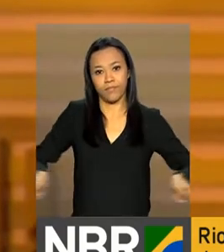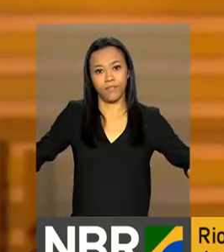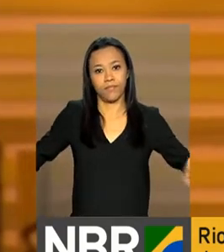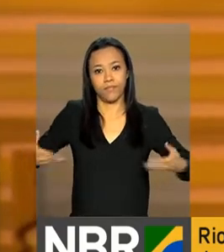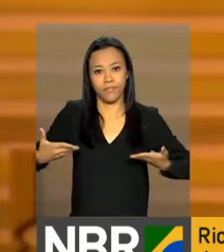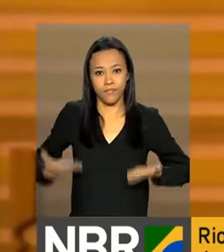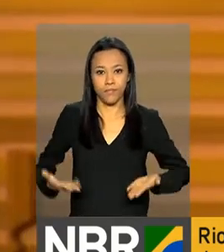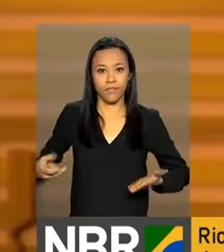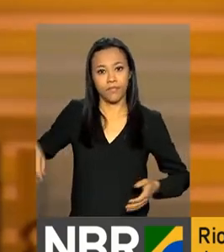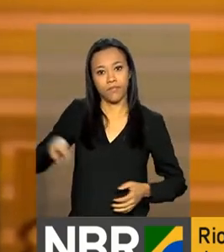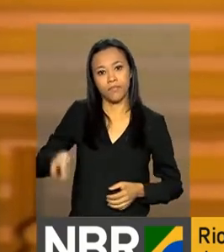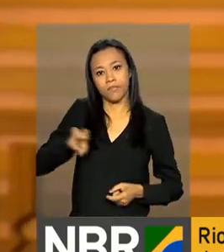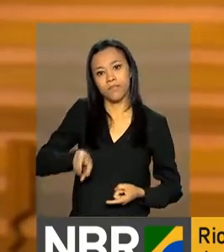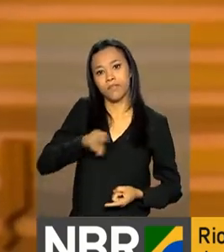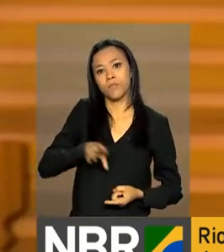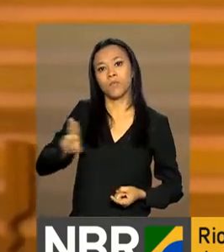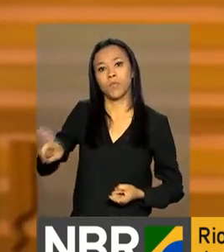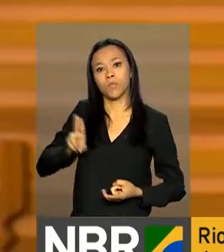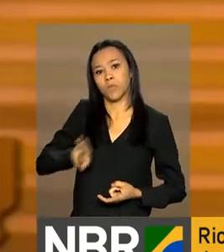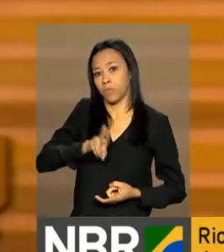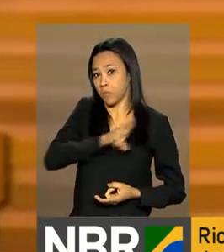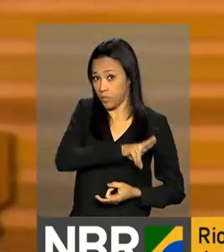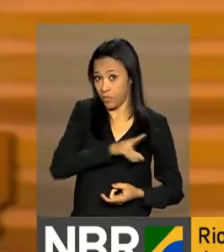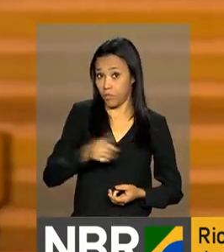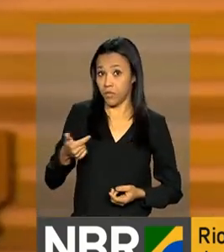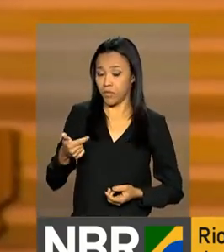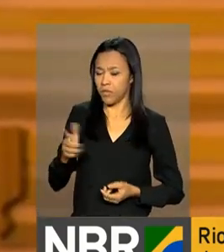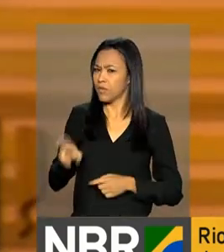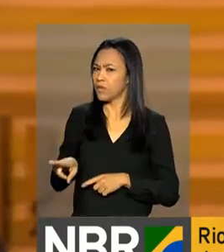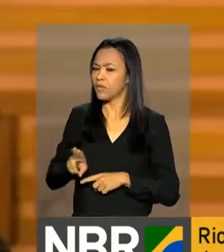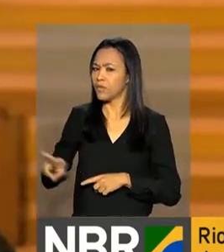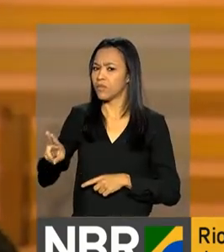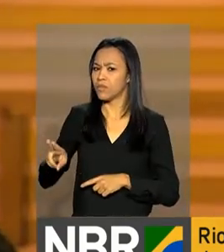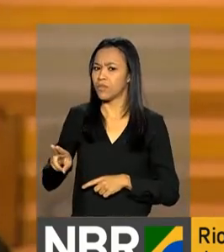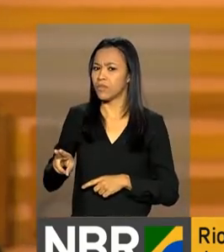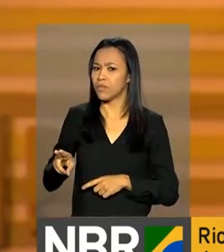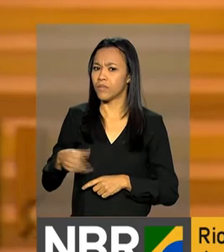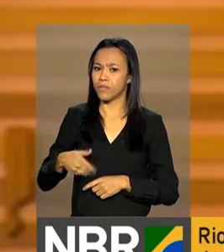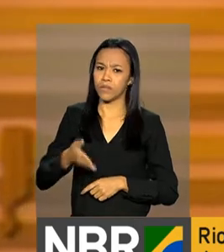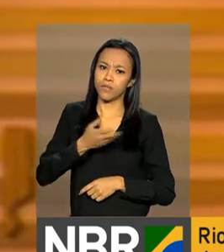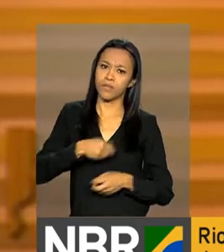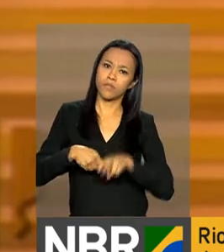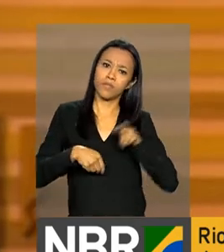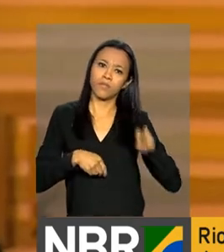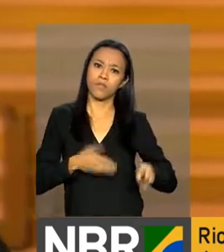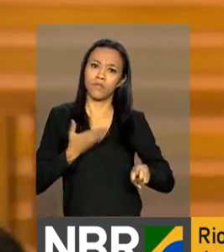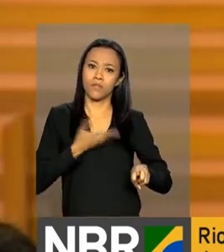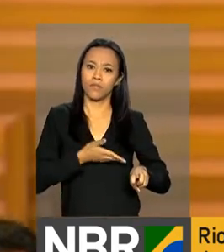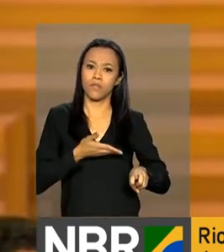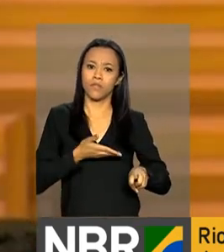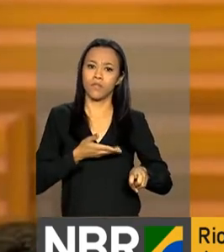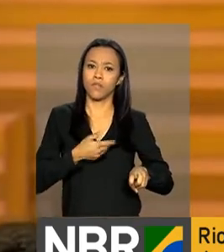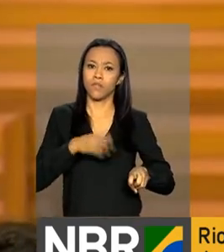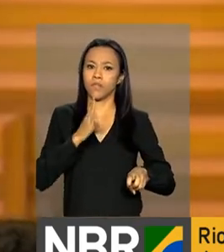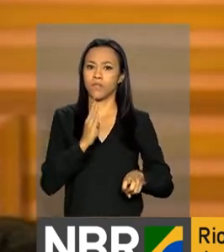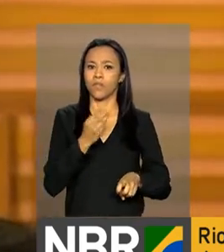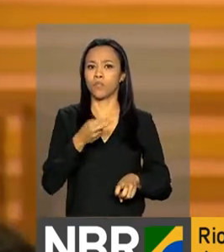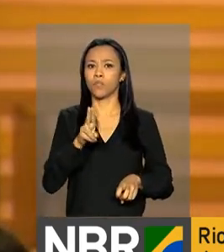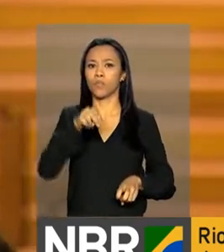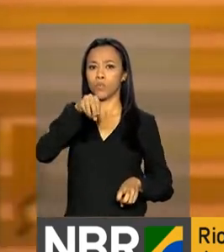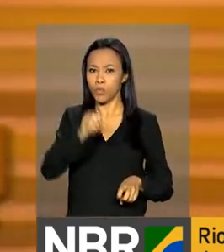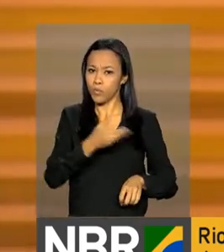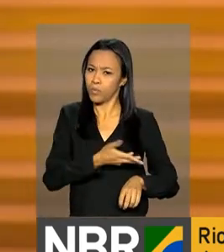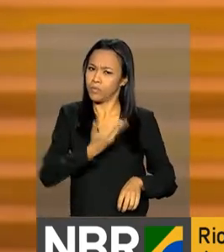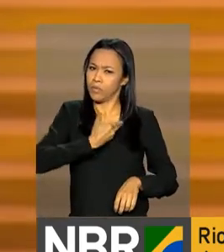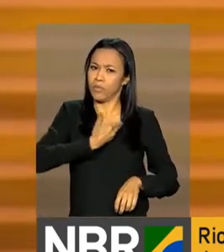Dornelles, José, o Francisco, meu irmão Bruno Araújo,